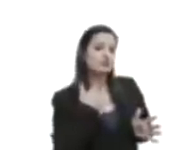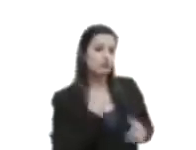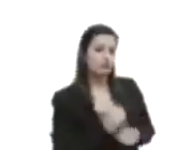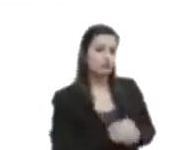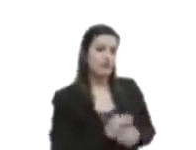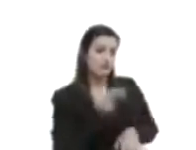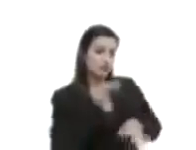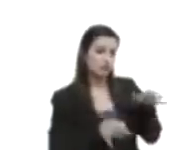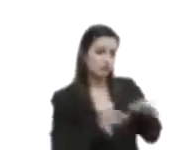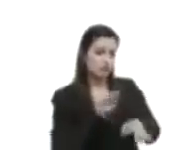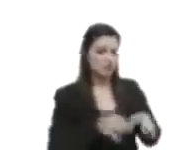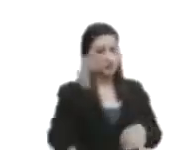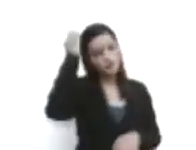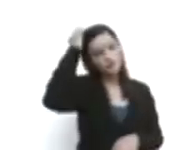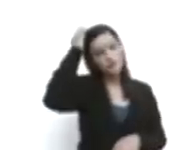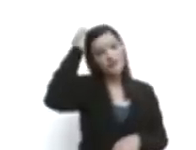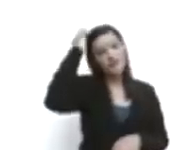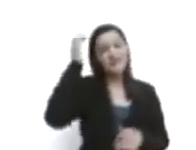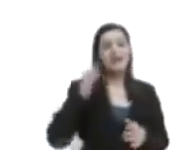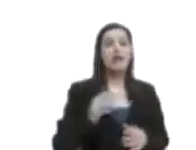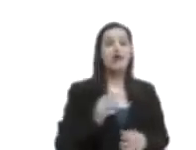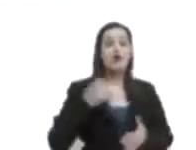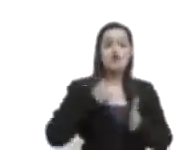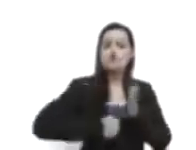luta constantemente contra o pecado.